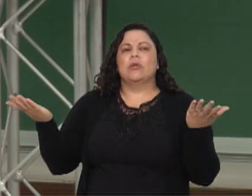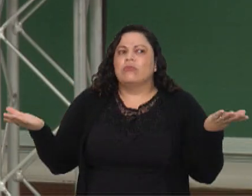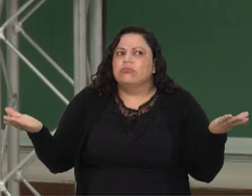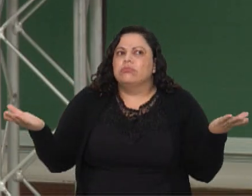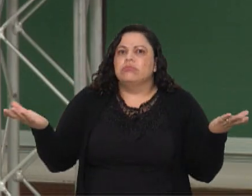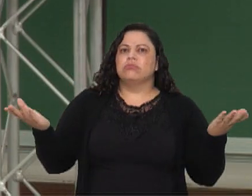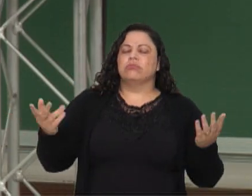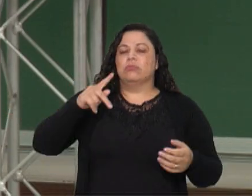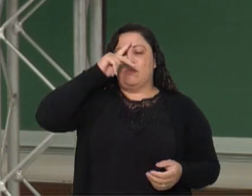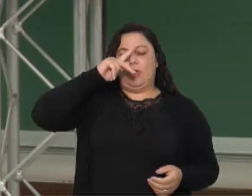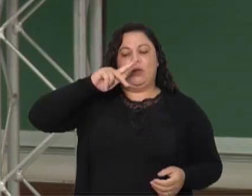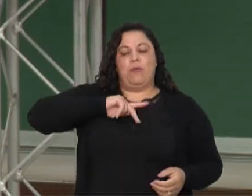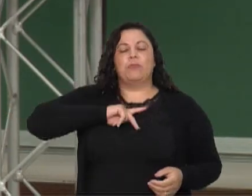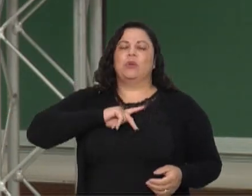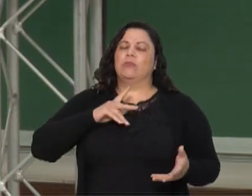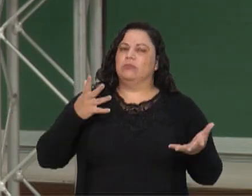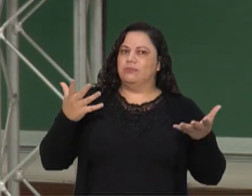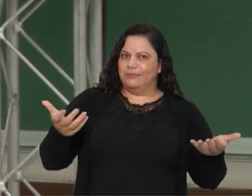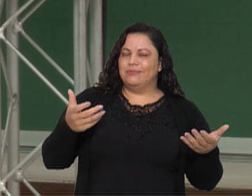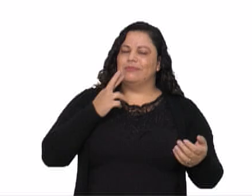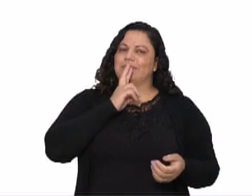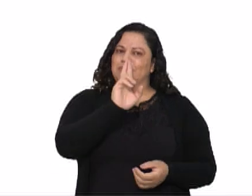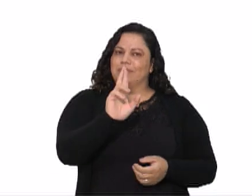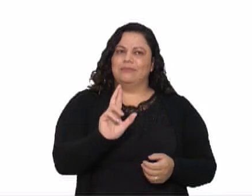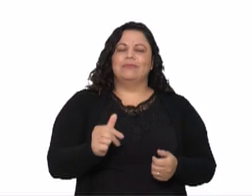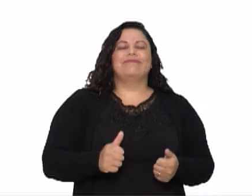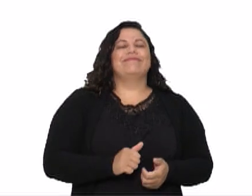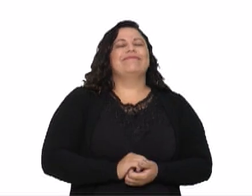que é pessoal e daqui a pouquinho a gente volta.